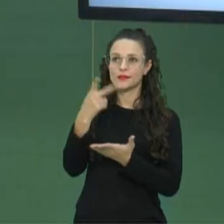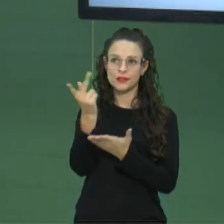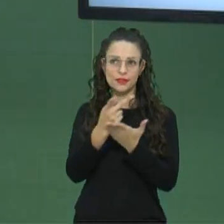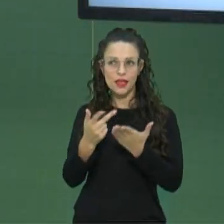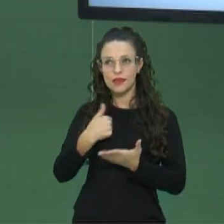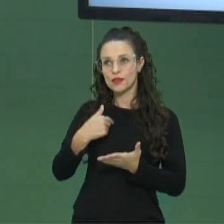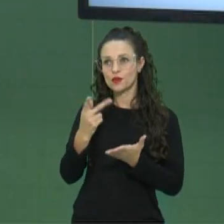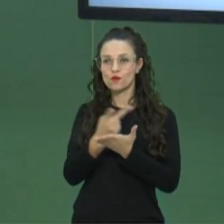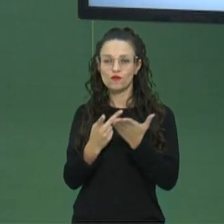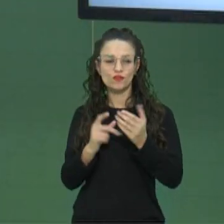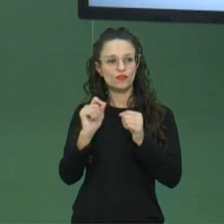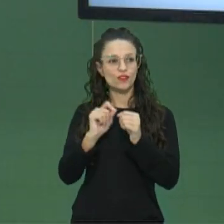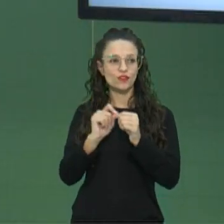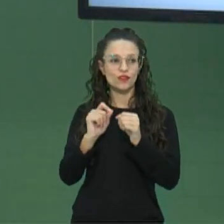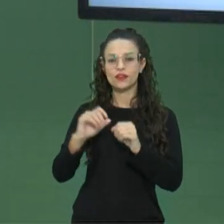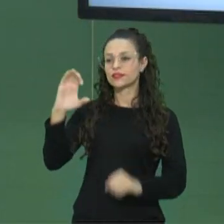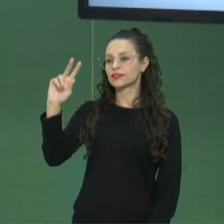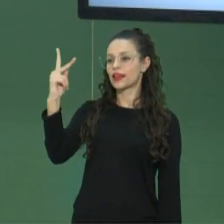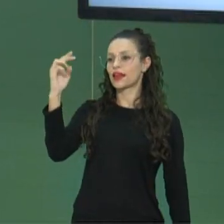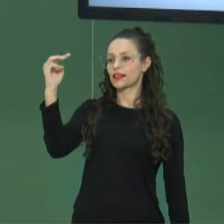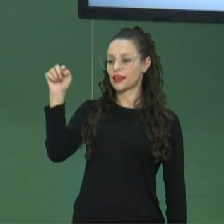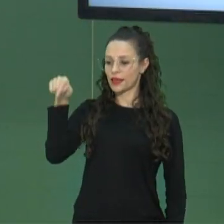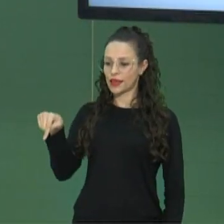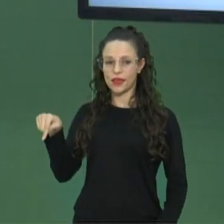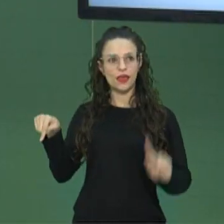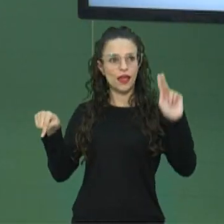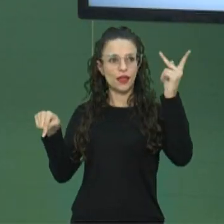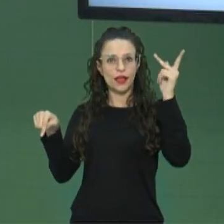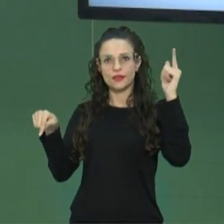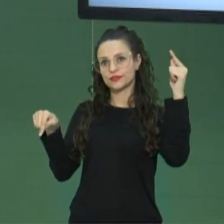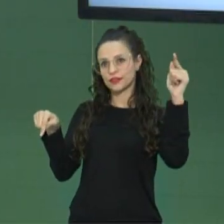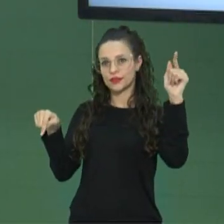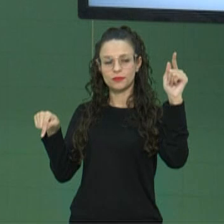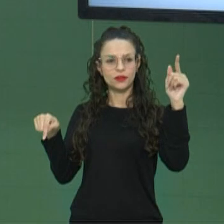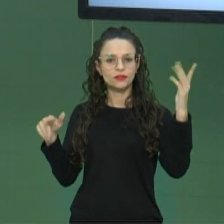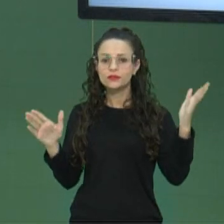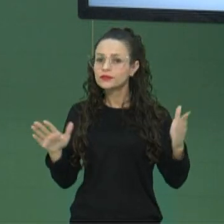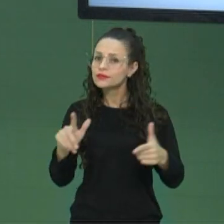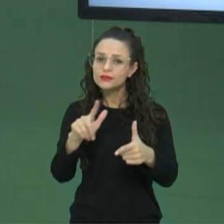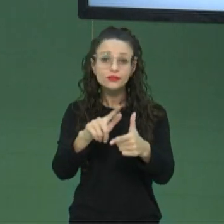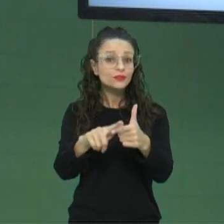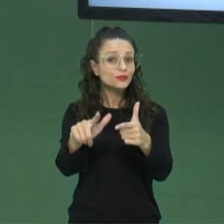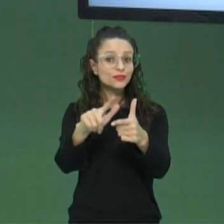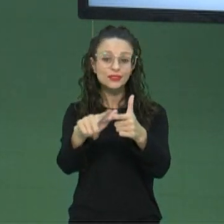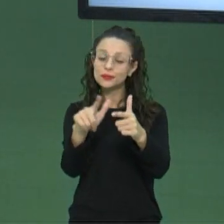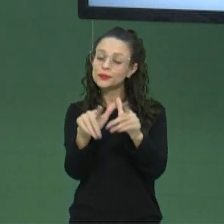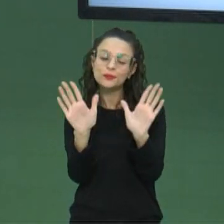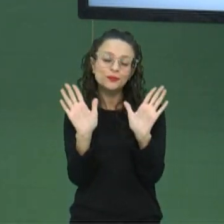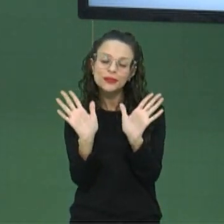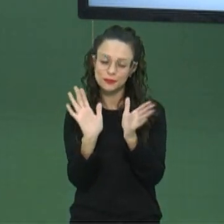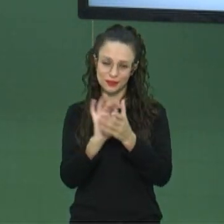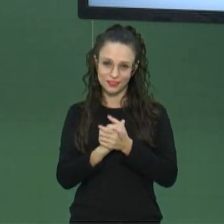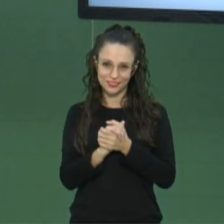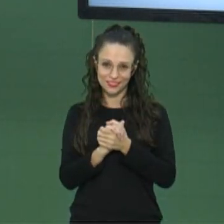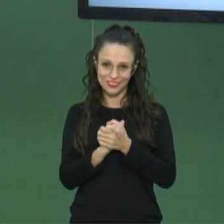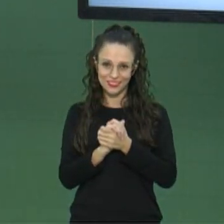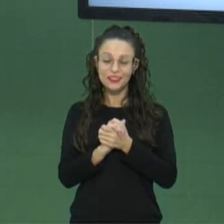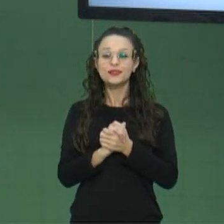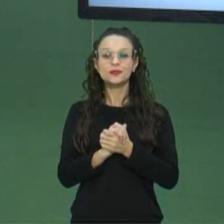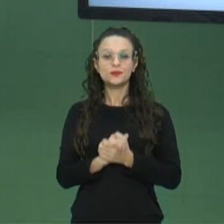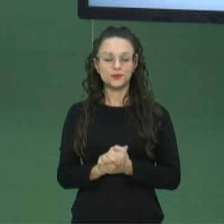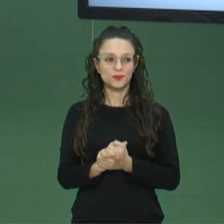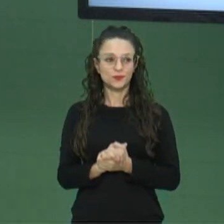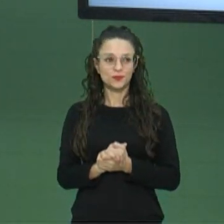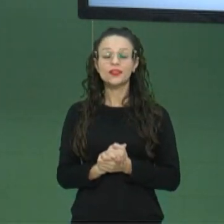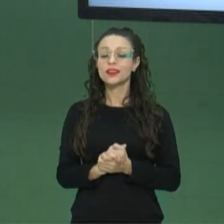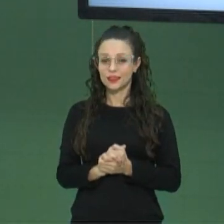desenhar, eu coloquei o CH3 para baixo e o hidrogênio para cima, professor. Não tem problema, querido. Se eu colocar os